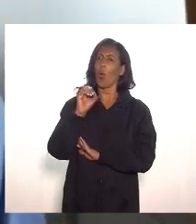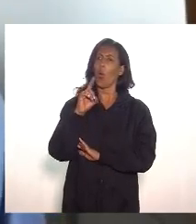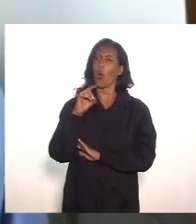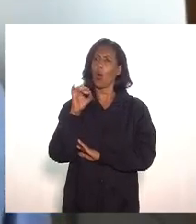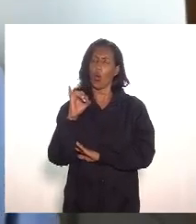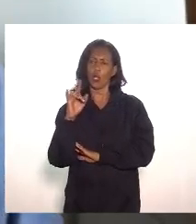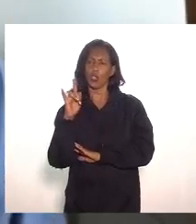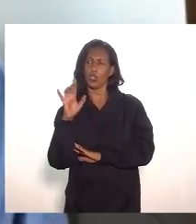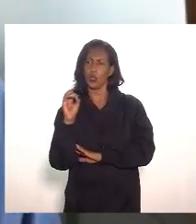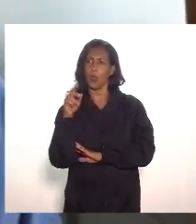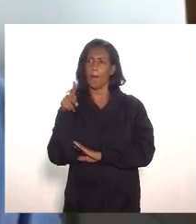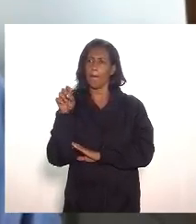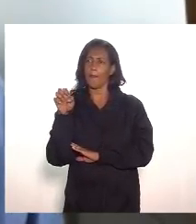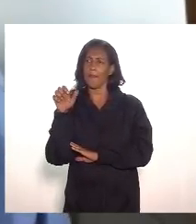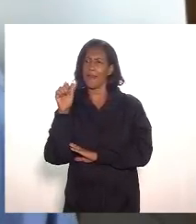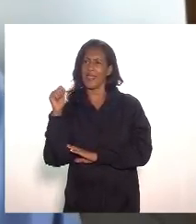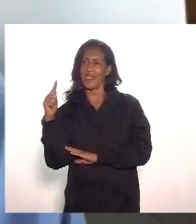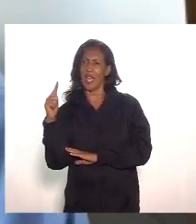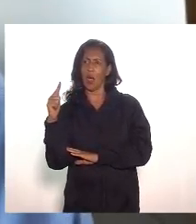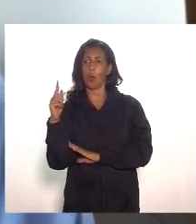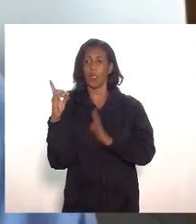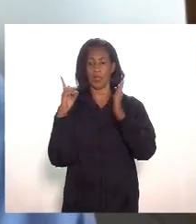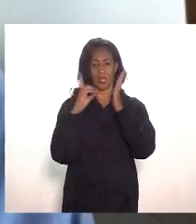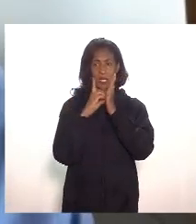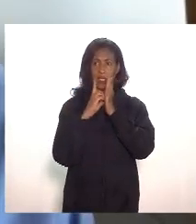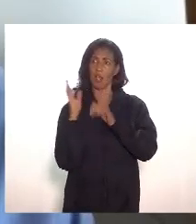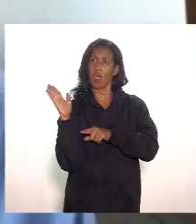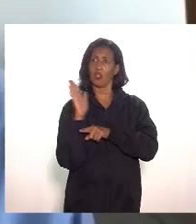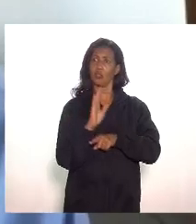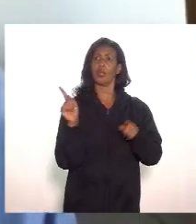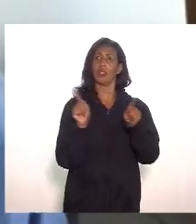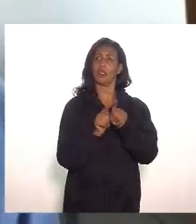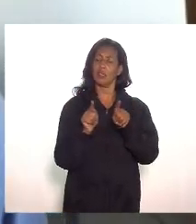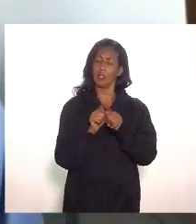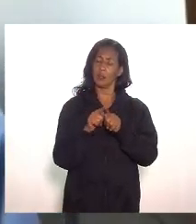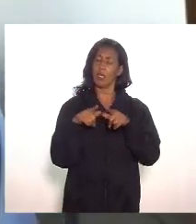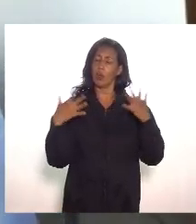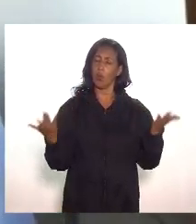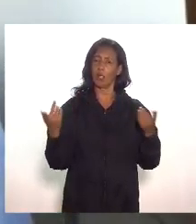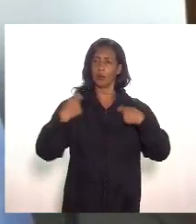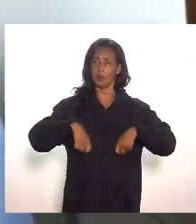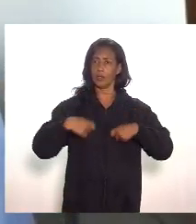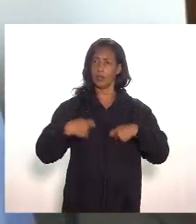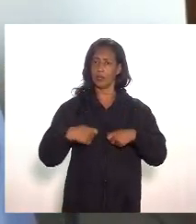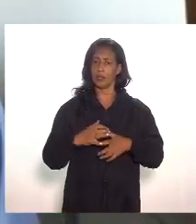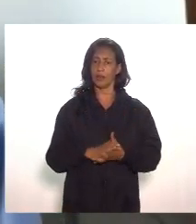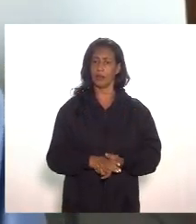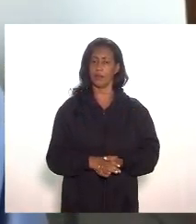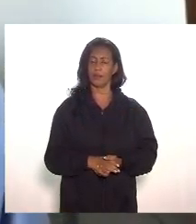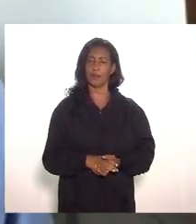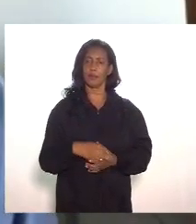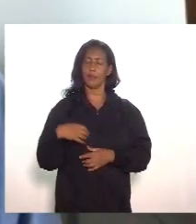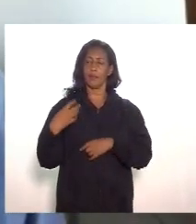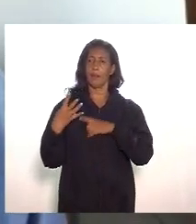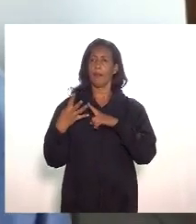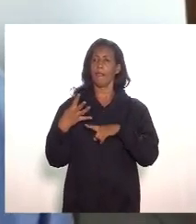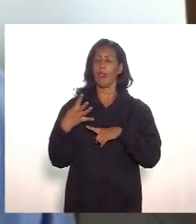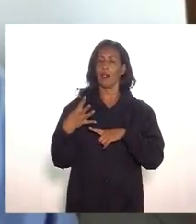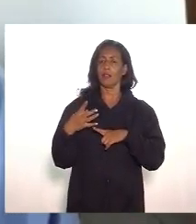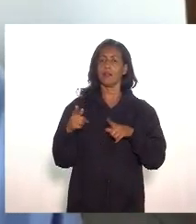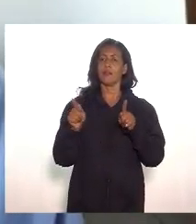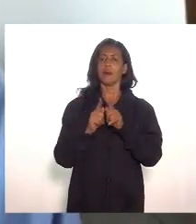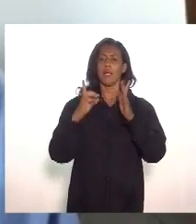aos agentes de Detran quando solicitada. 4, senhora presidente. Cabe única e exclusivamente ao agente